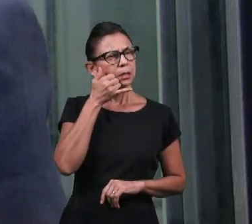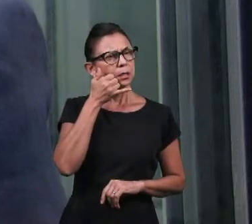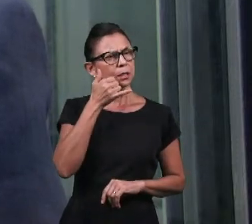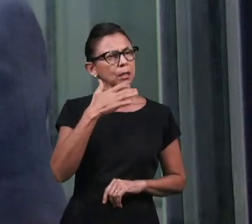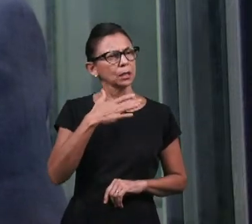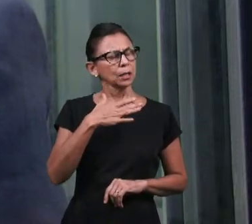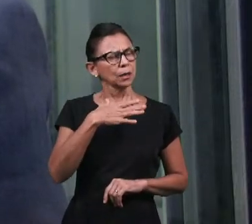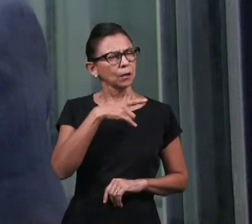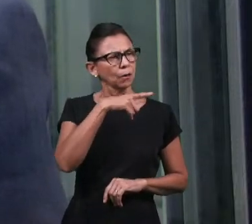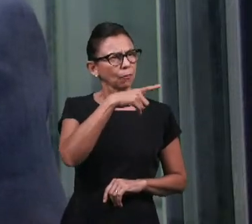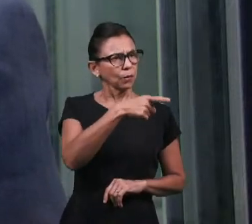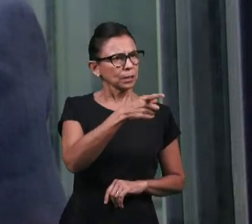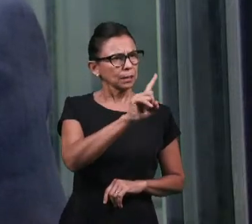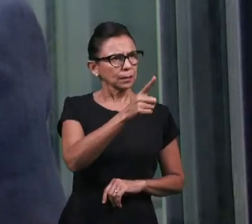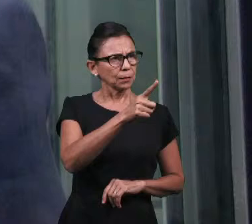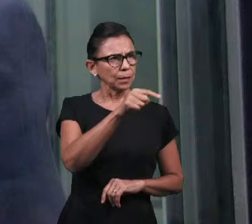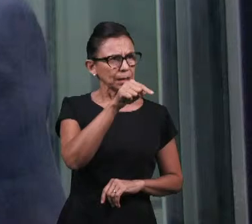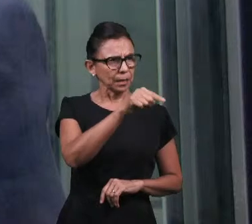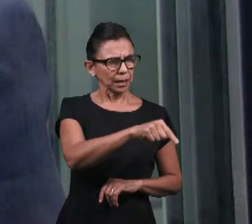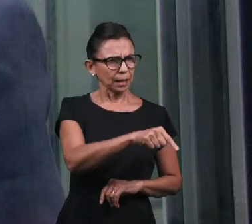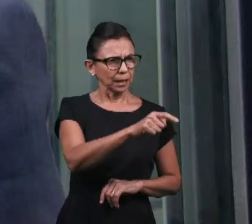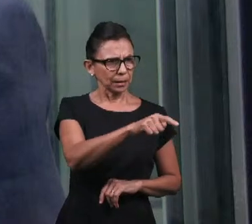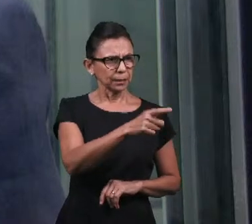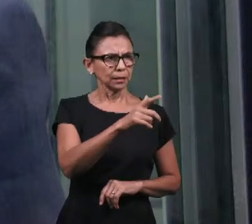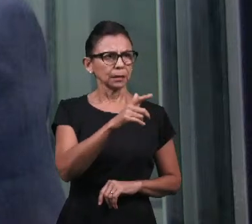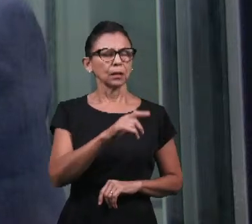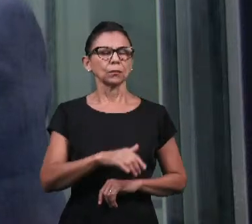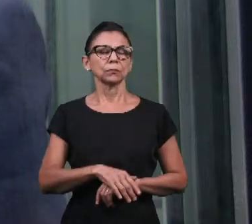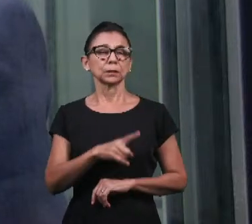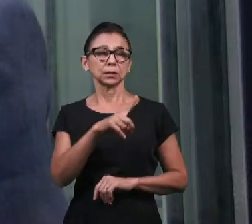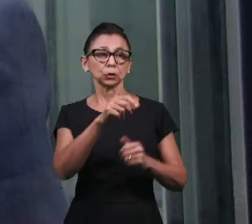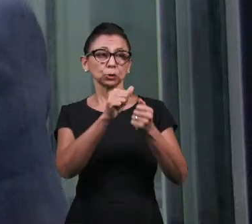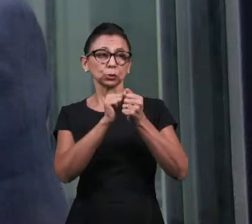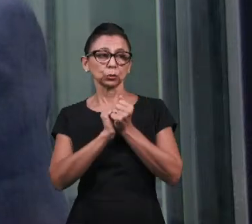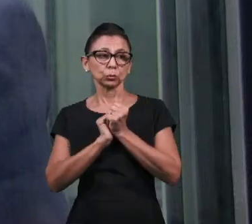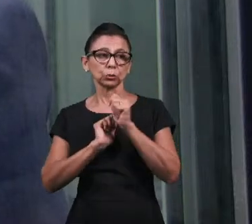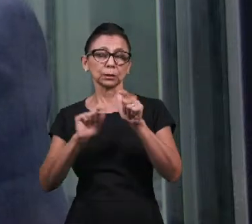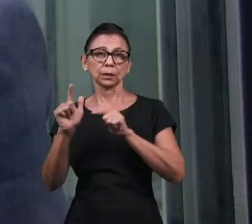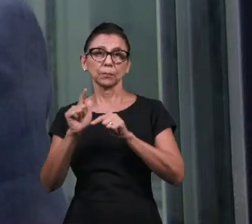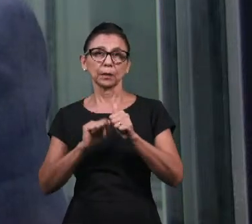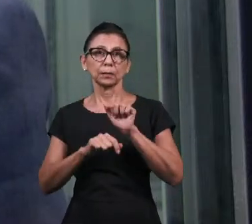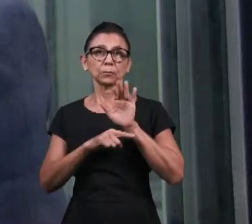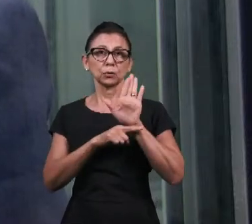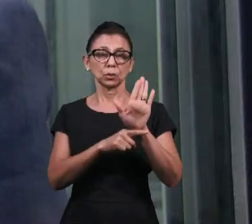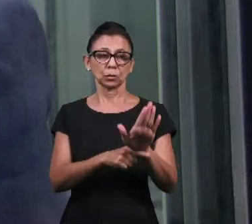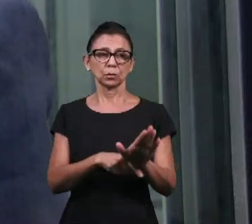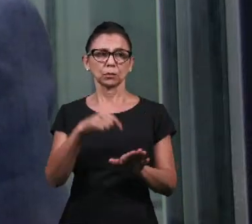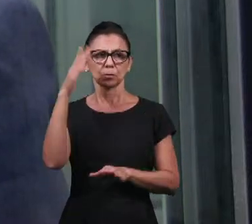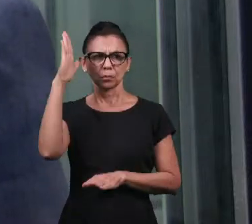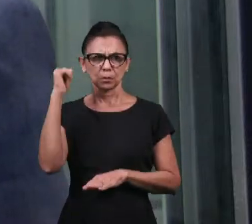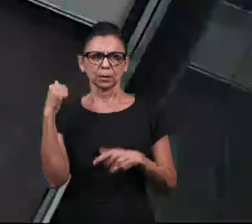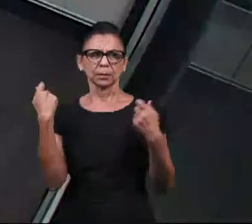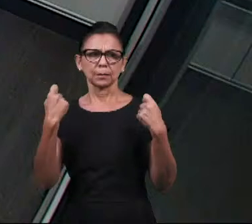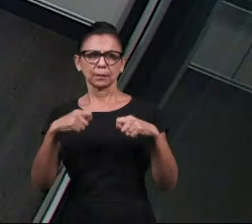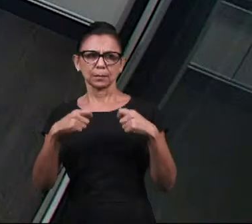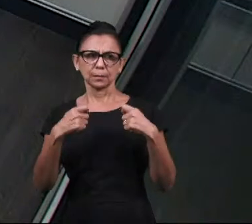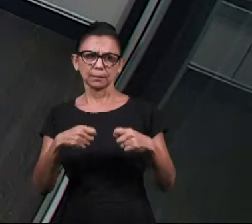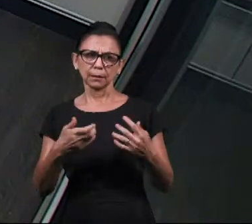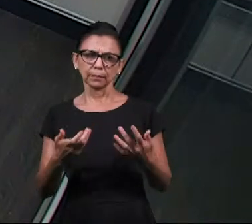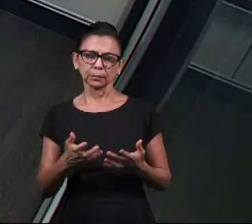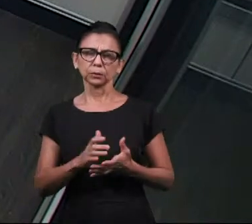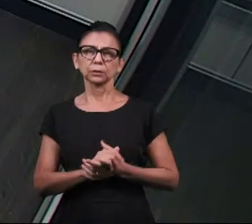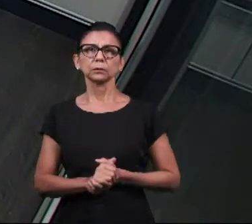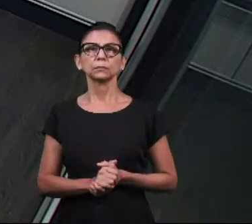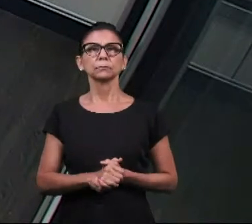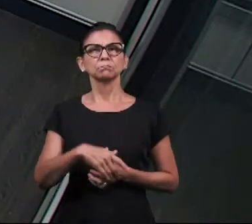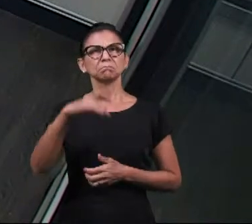aí, você vai trabalhar comigo e eu vou lhe ajudar, porque eu sei da sua necessidade. Olha. Então são bênçãos de todos